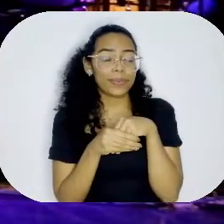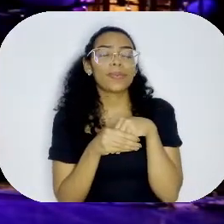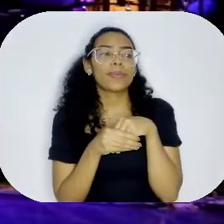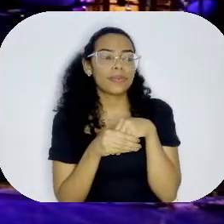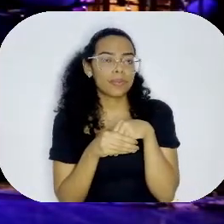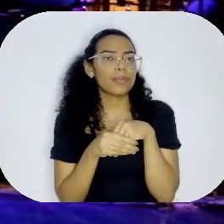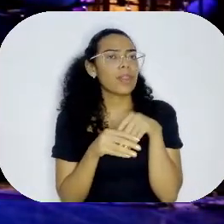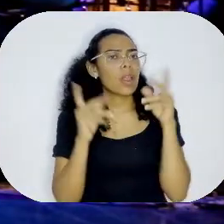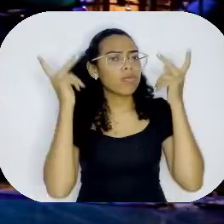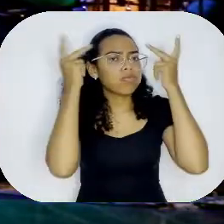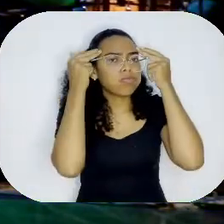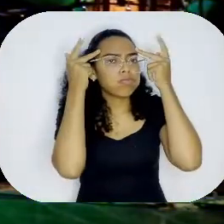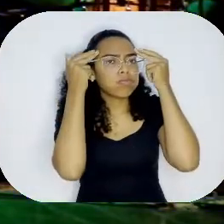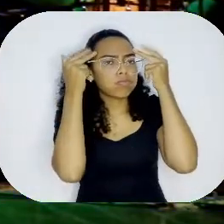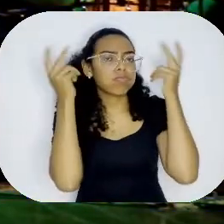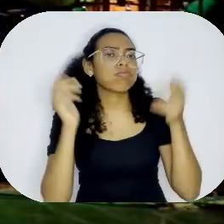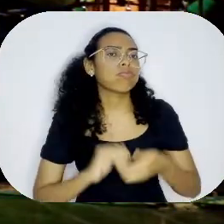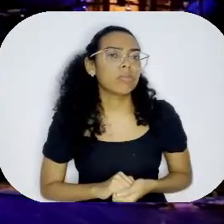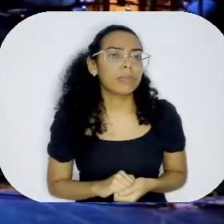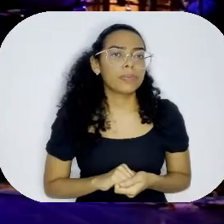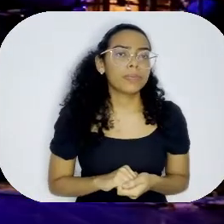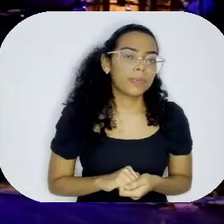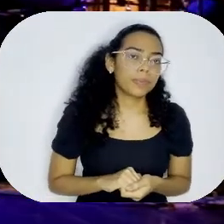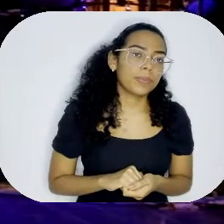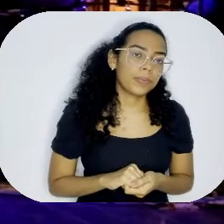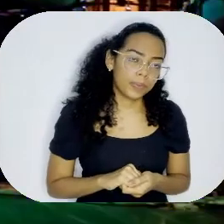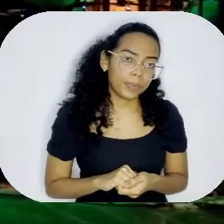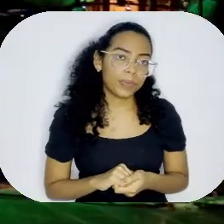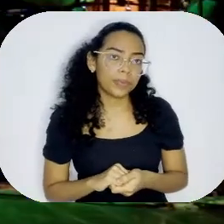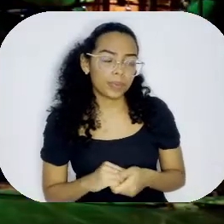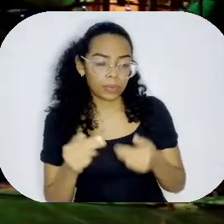as curvas da tua geografia são comuns